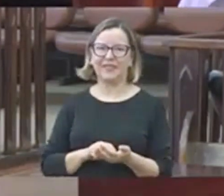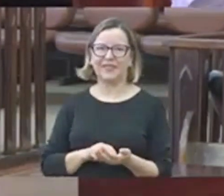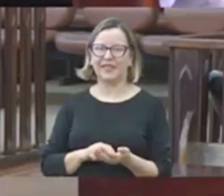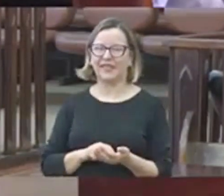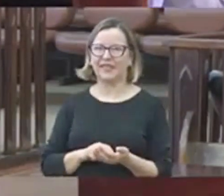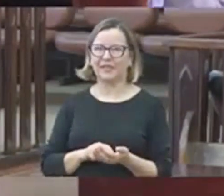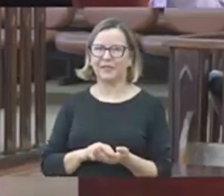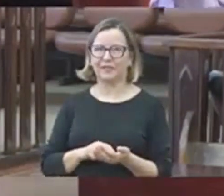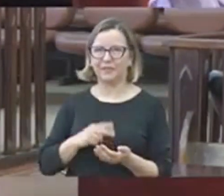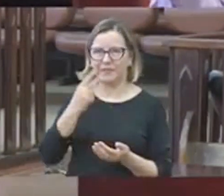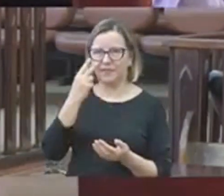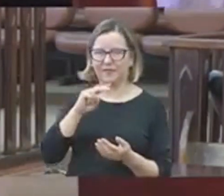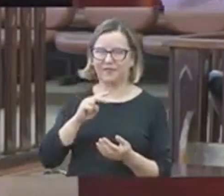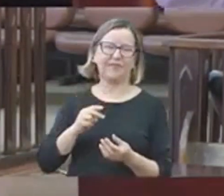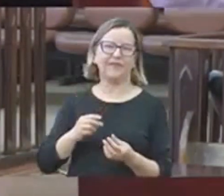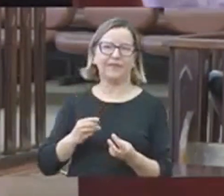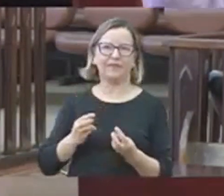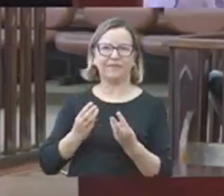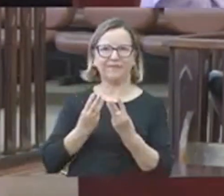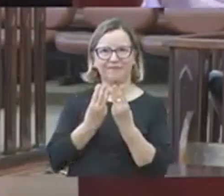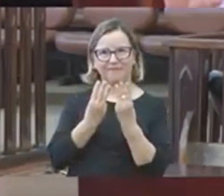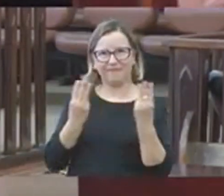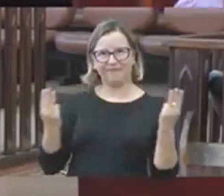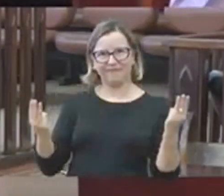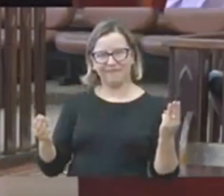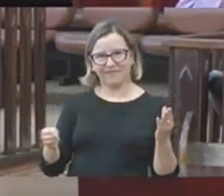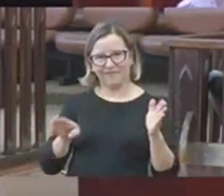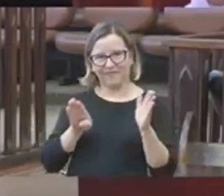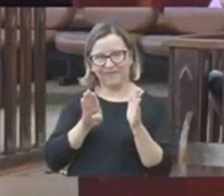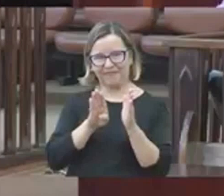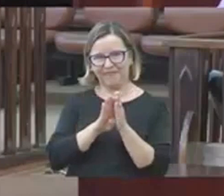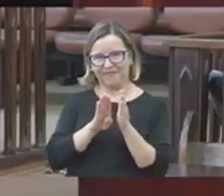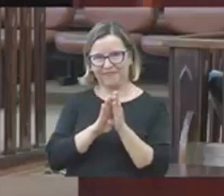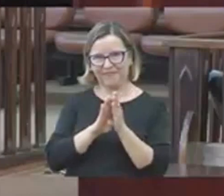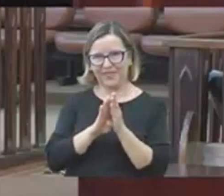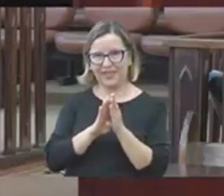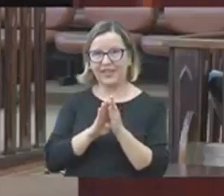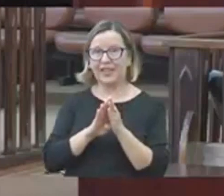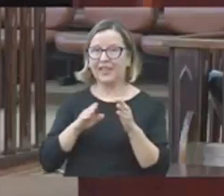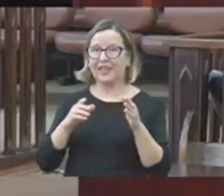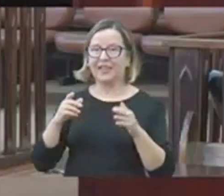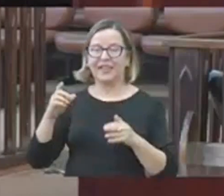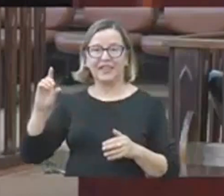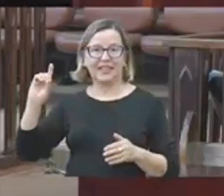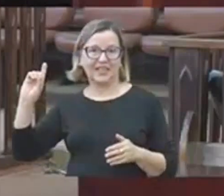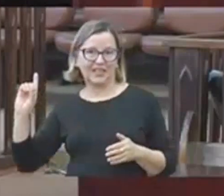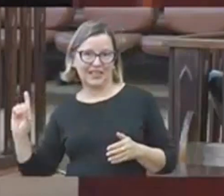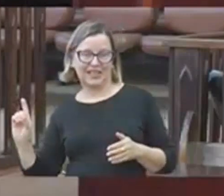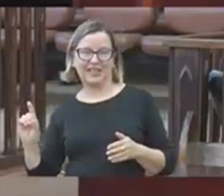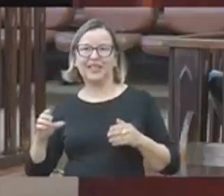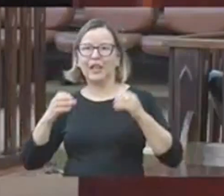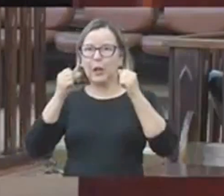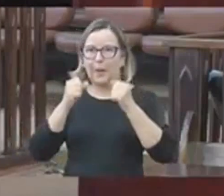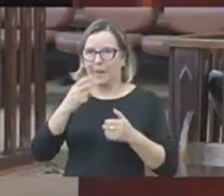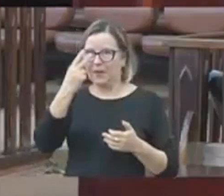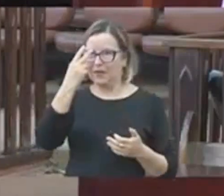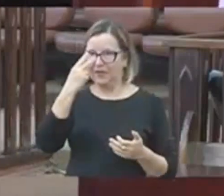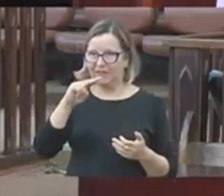igreja, ao lado direito você vai encontrar os retângulos e ali boletim, você pode clicar e acessar ali.